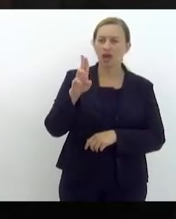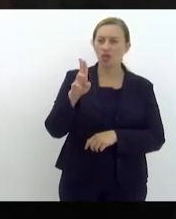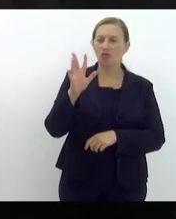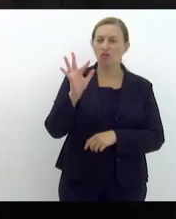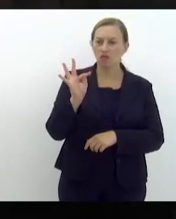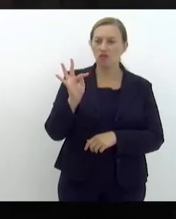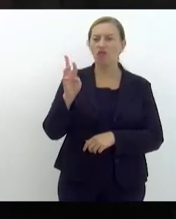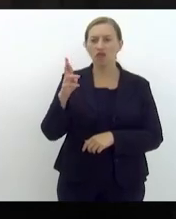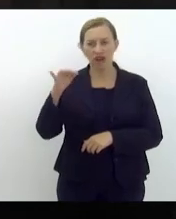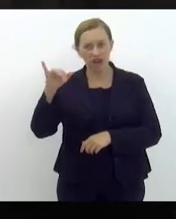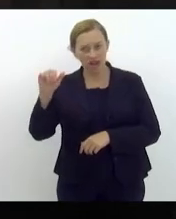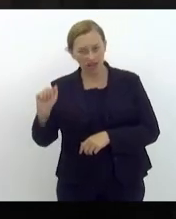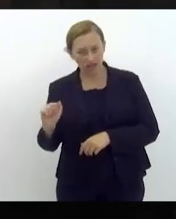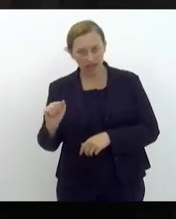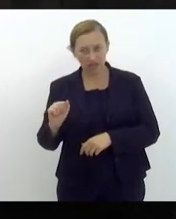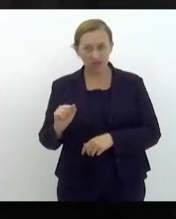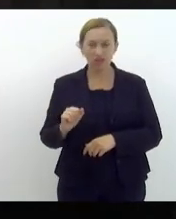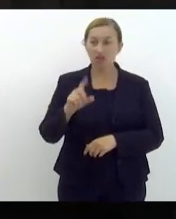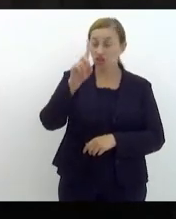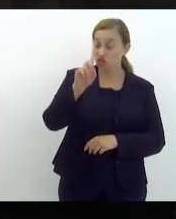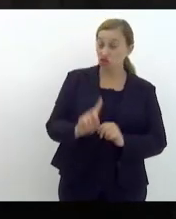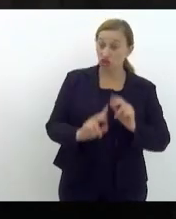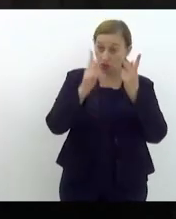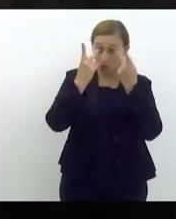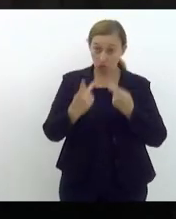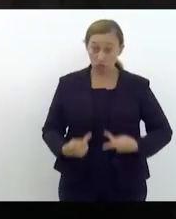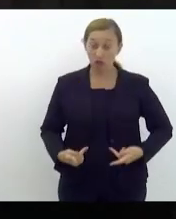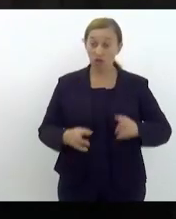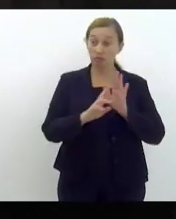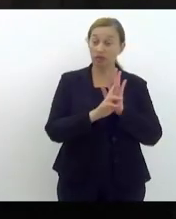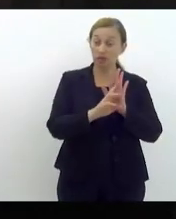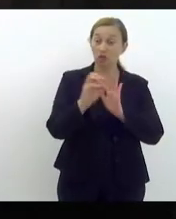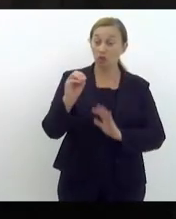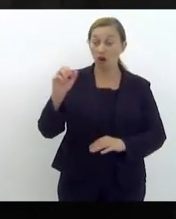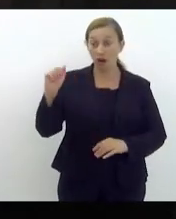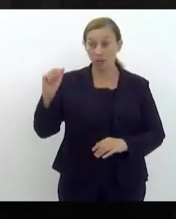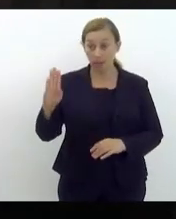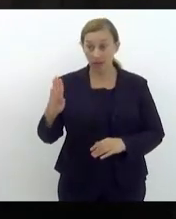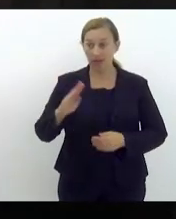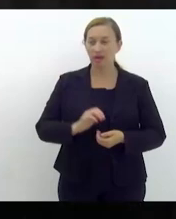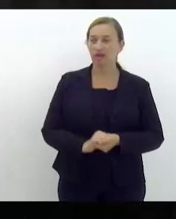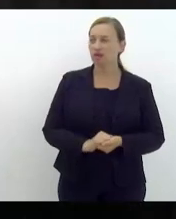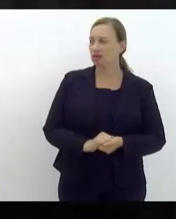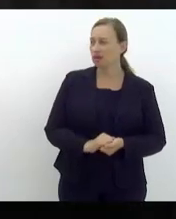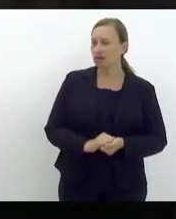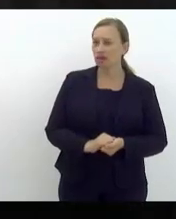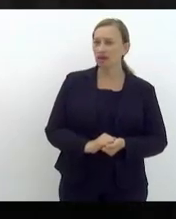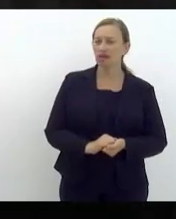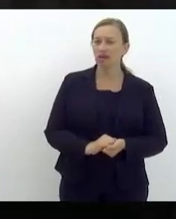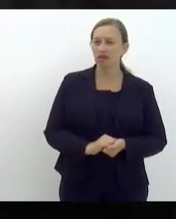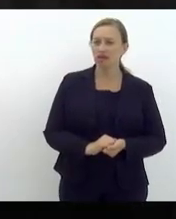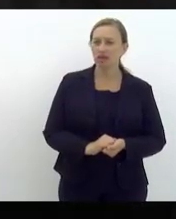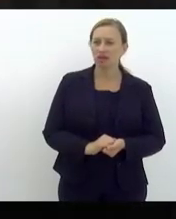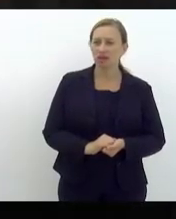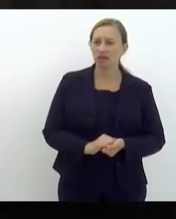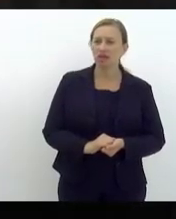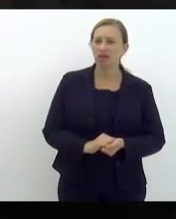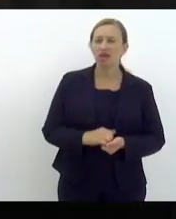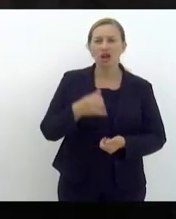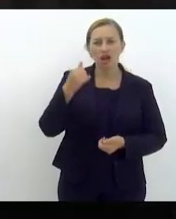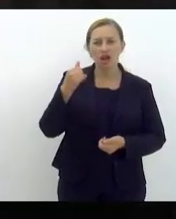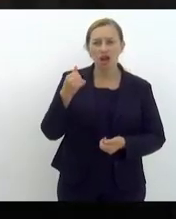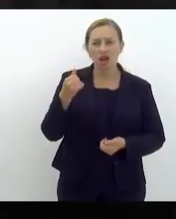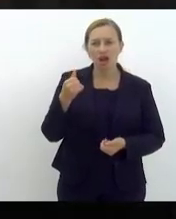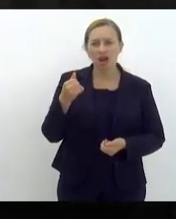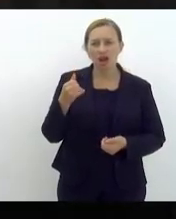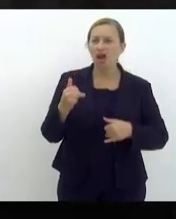representante da Comissão de Direitos Humanos da OAB com representantes de diversos movimentos de mães vítimas de violência